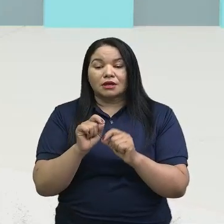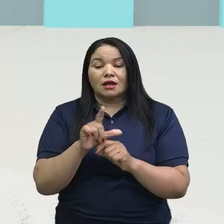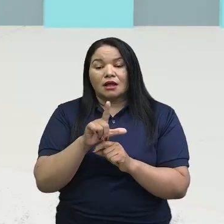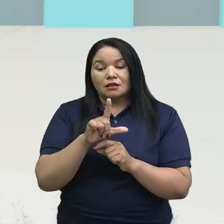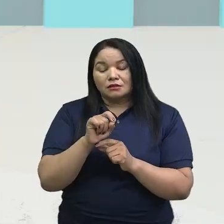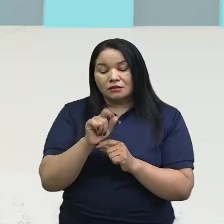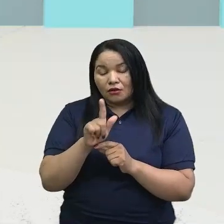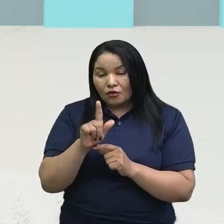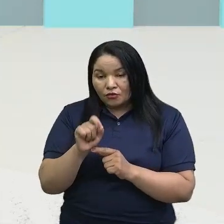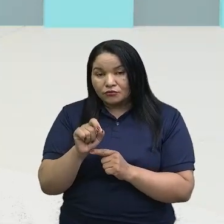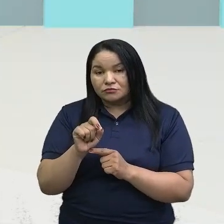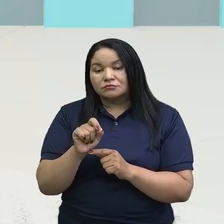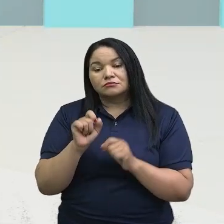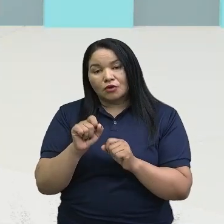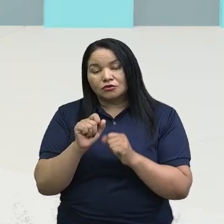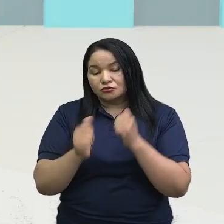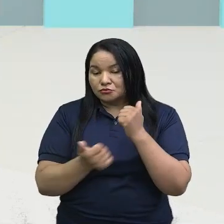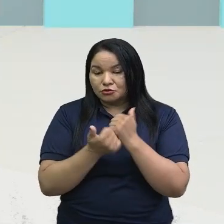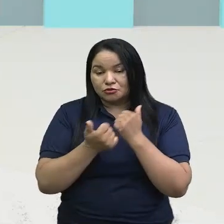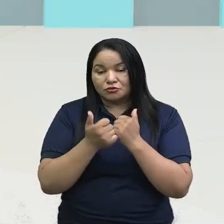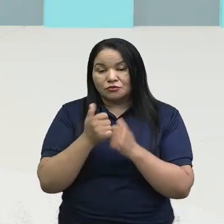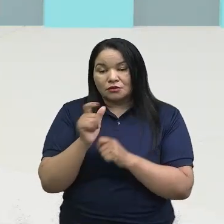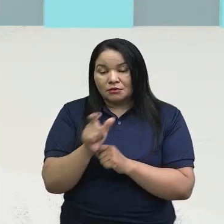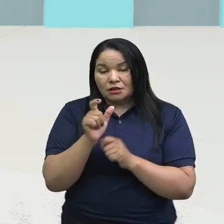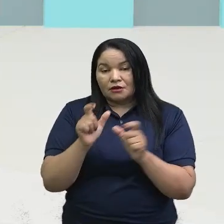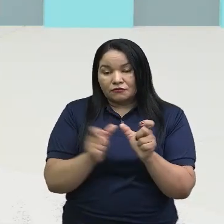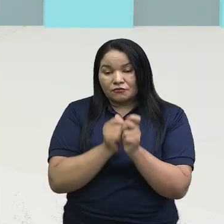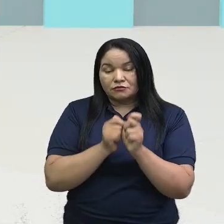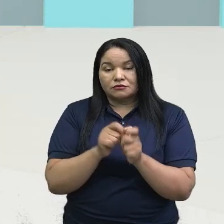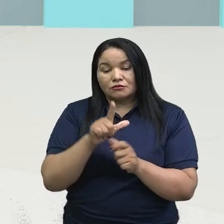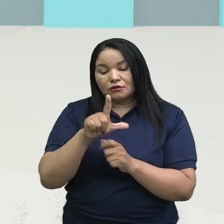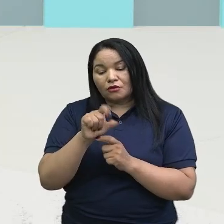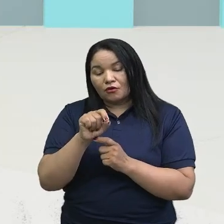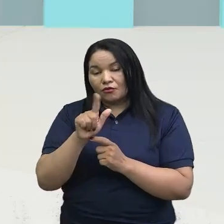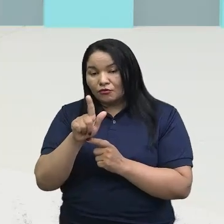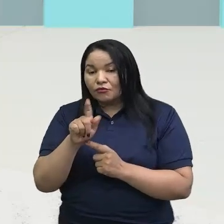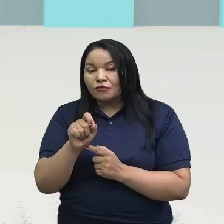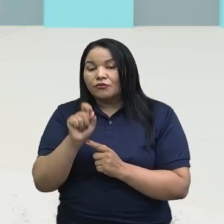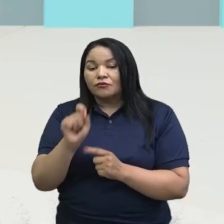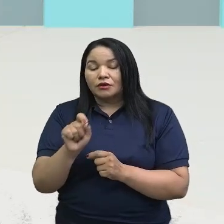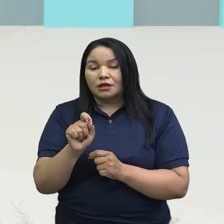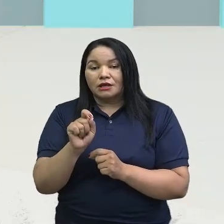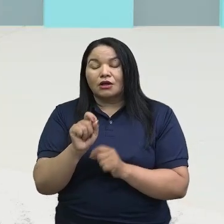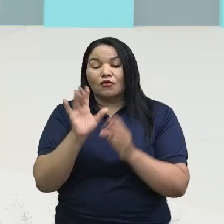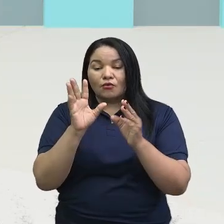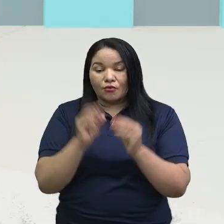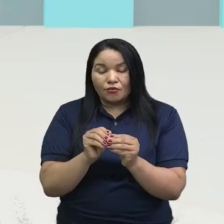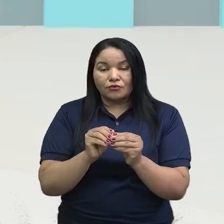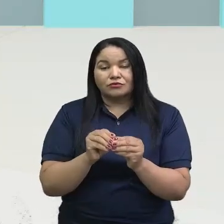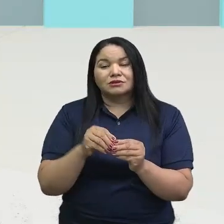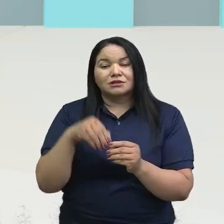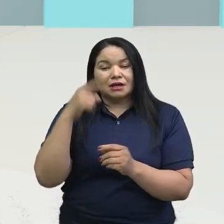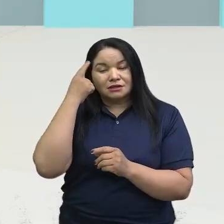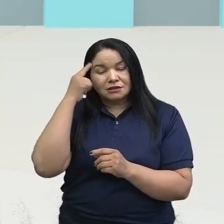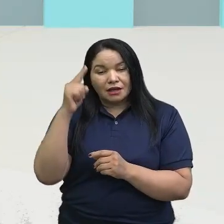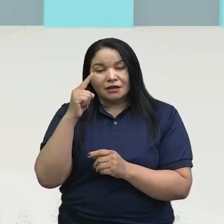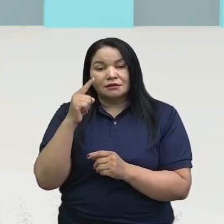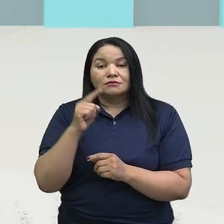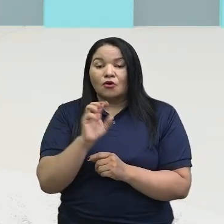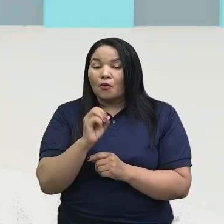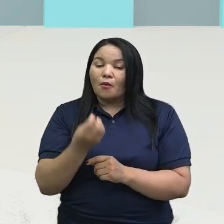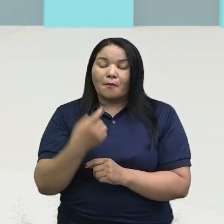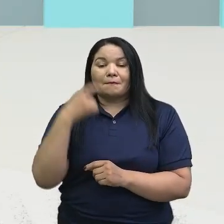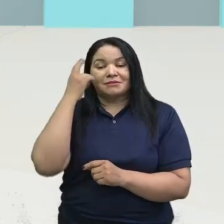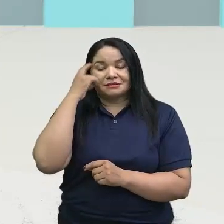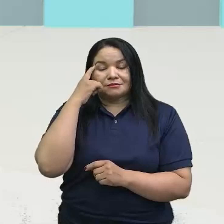Logo, vamos substituir o então, em sentido de conclusão. Está concluindo a ideia, um pensamento.